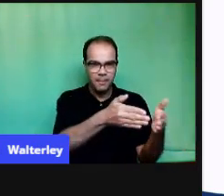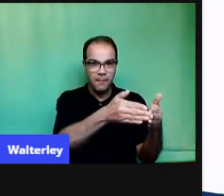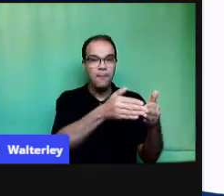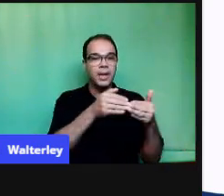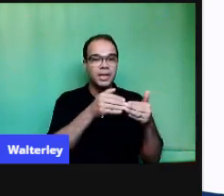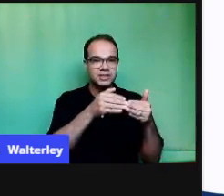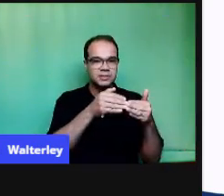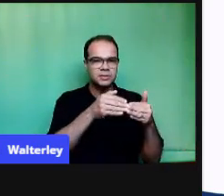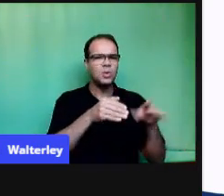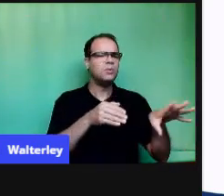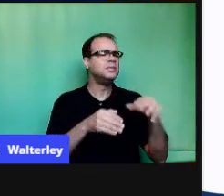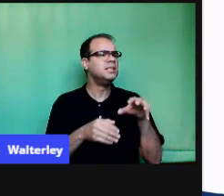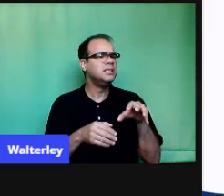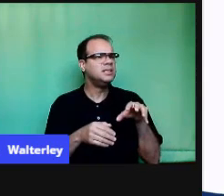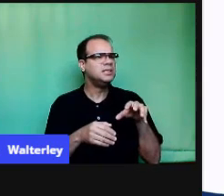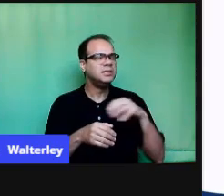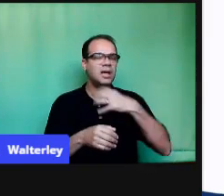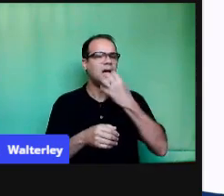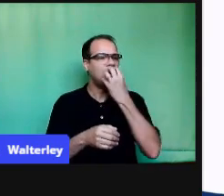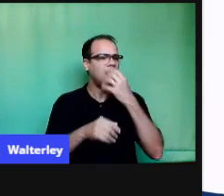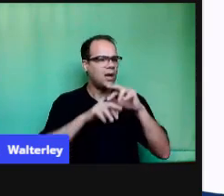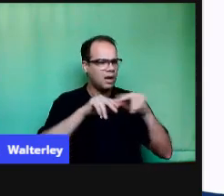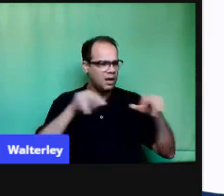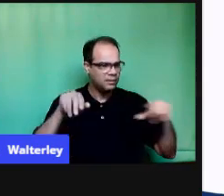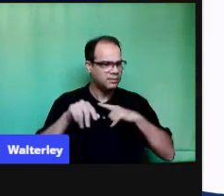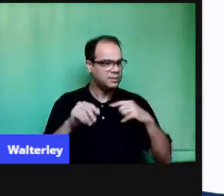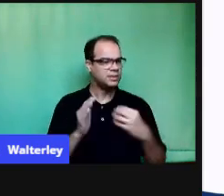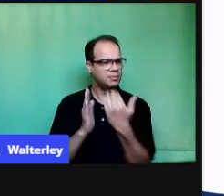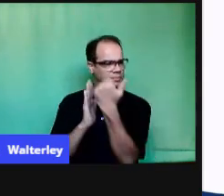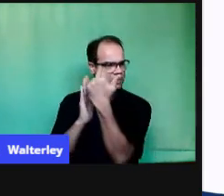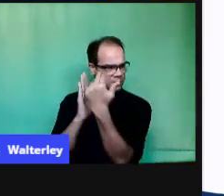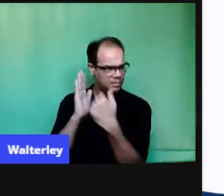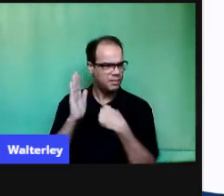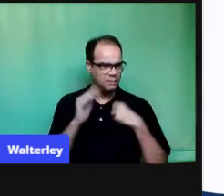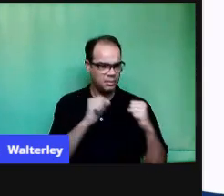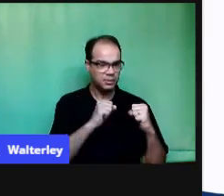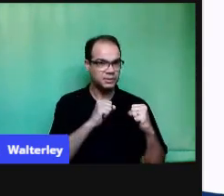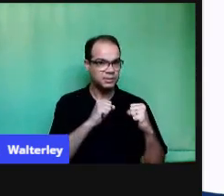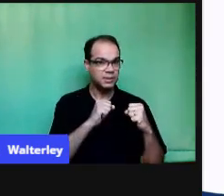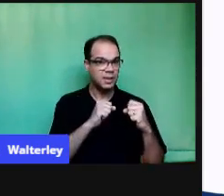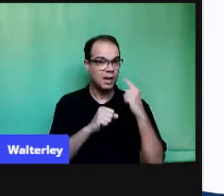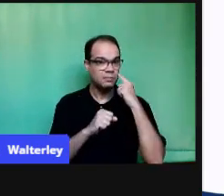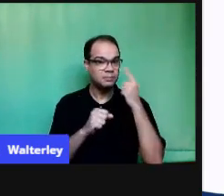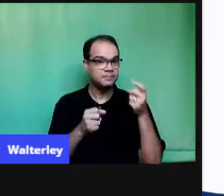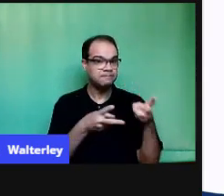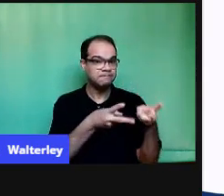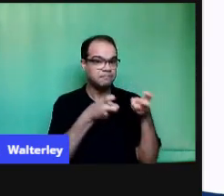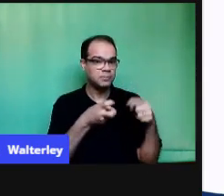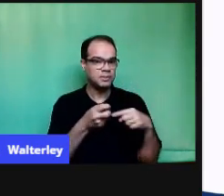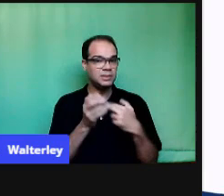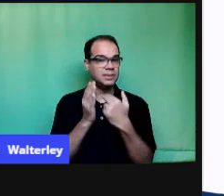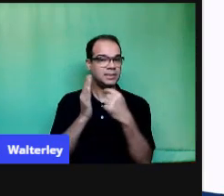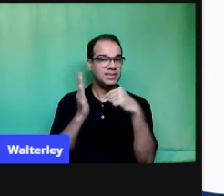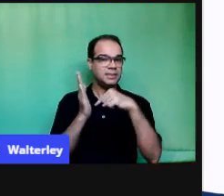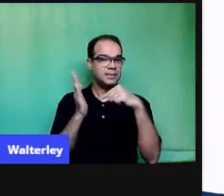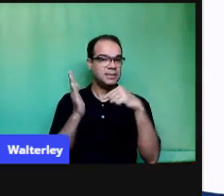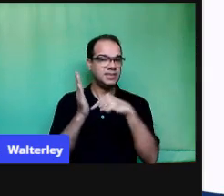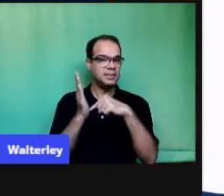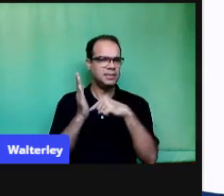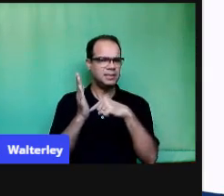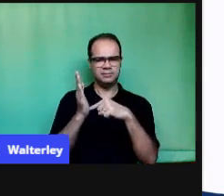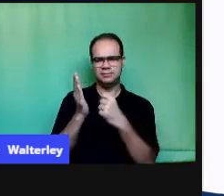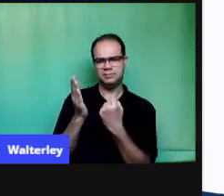olho como esses desenhos se apresentam e conversem com a assistente social também, quando isso começar a